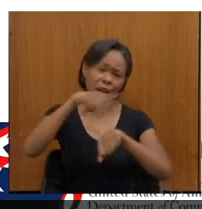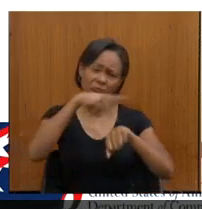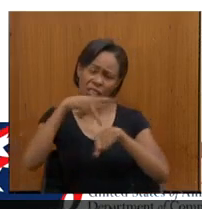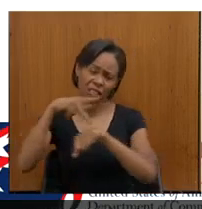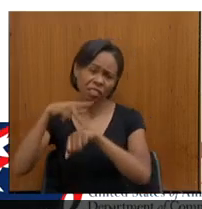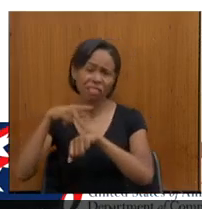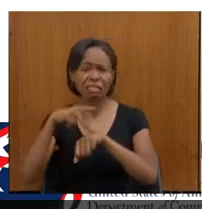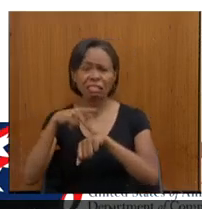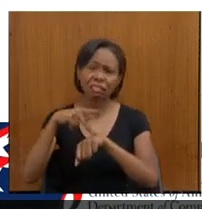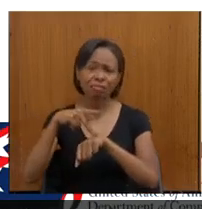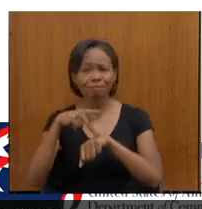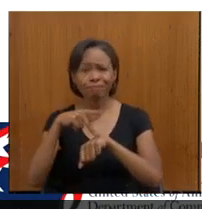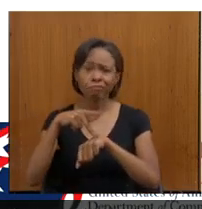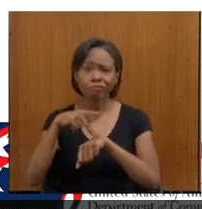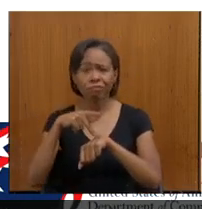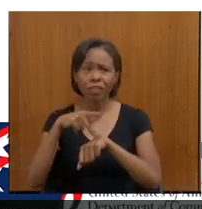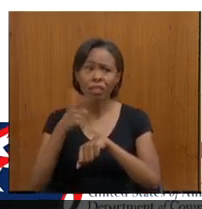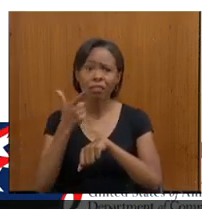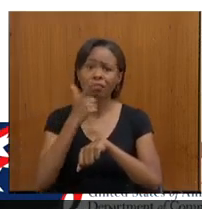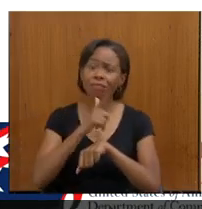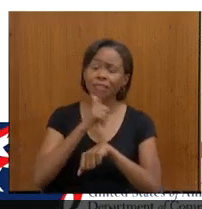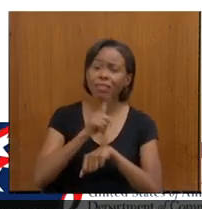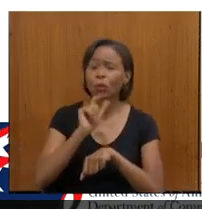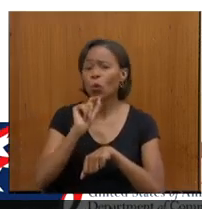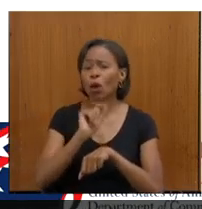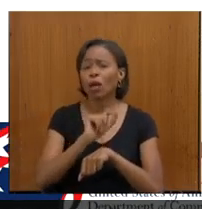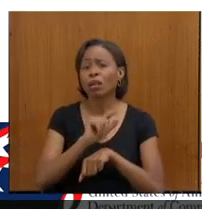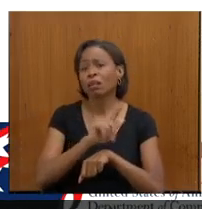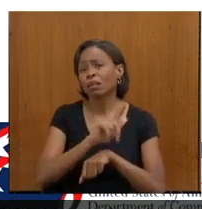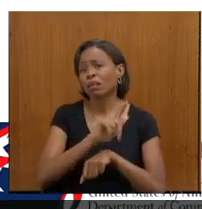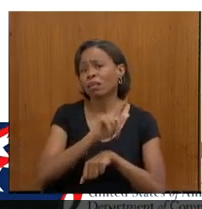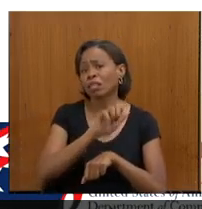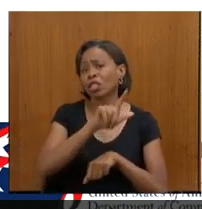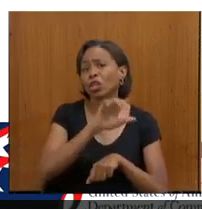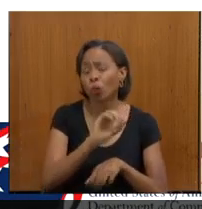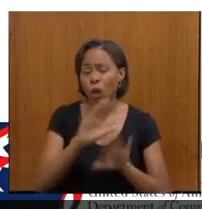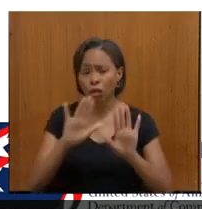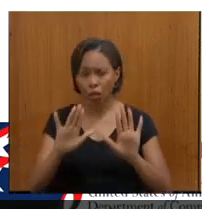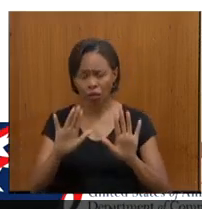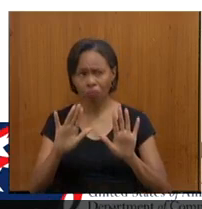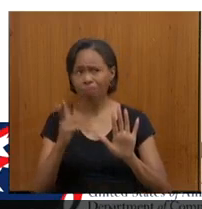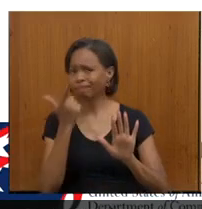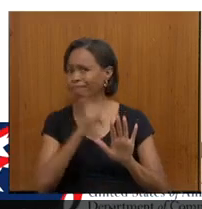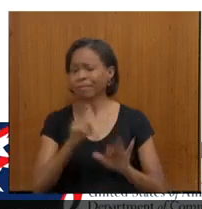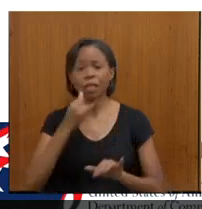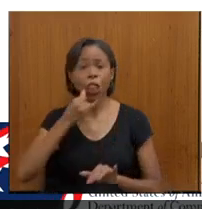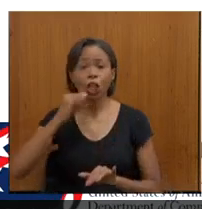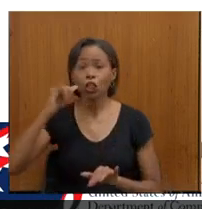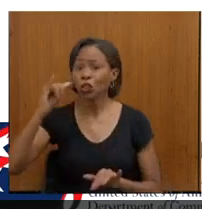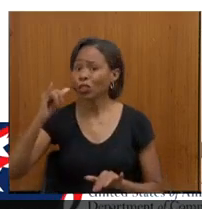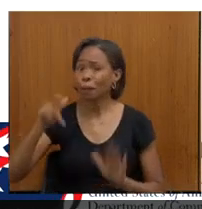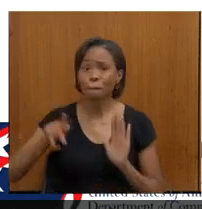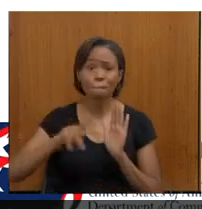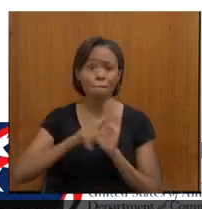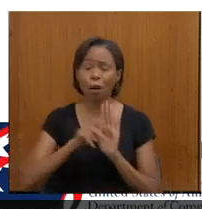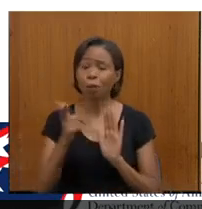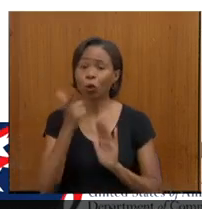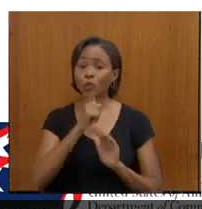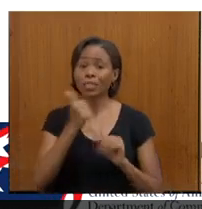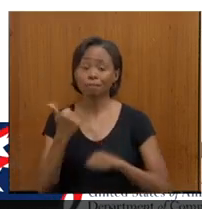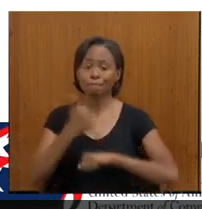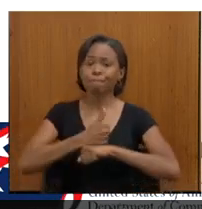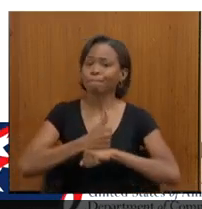com gelo então você não consegue gerar a energia necessária para terça compensação e o hidrogênio encare